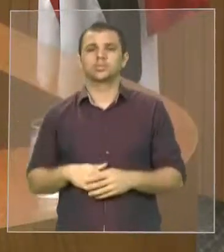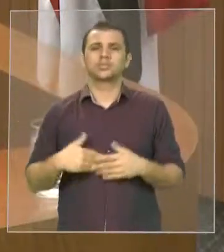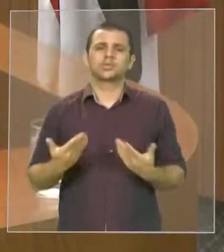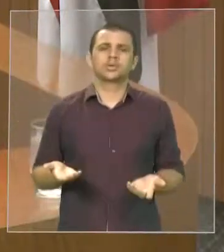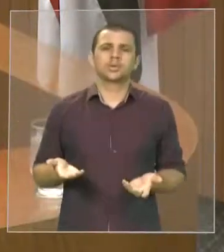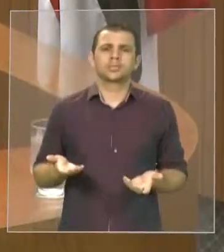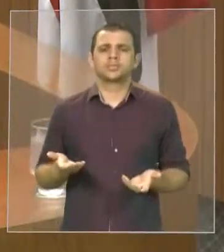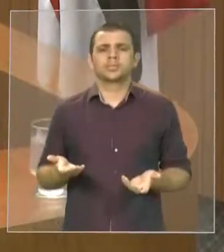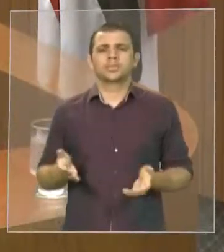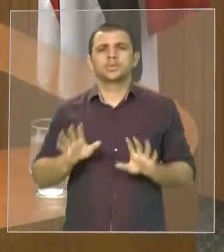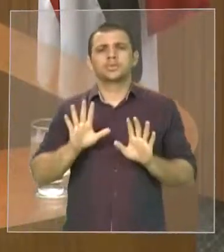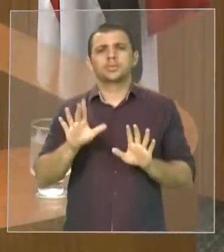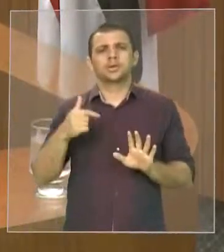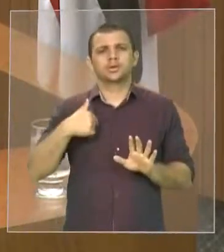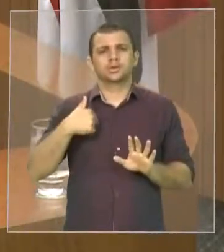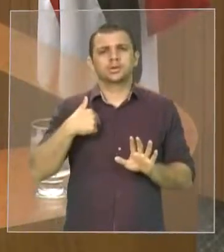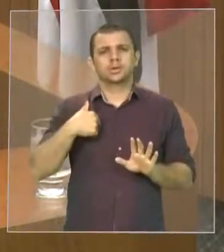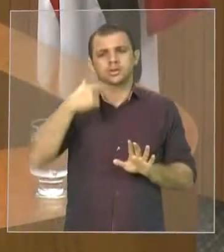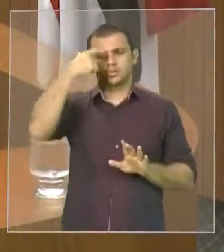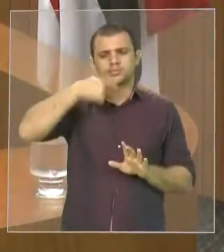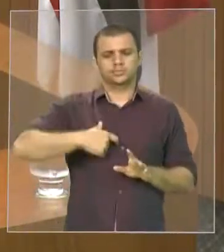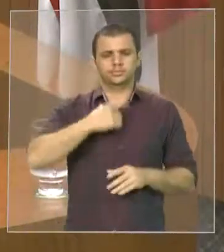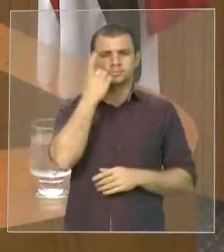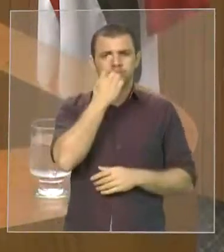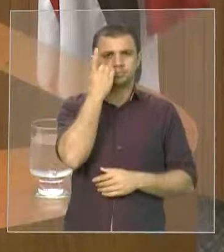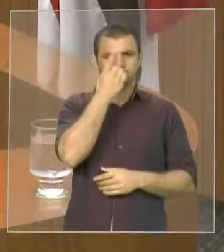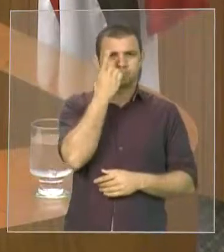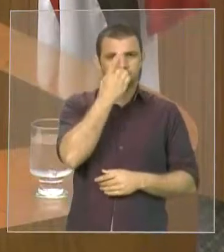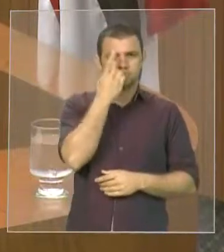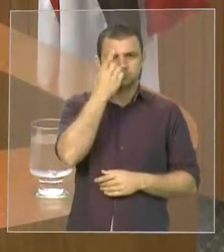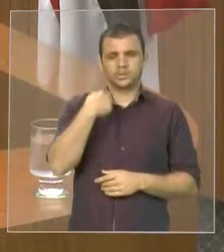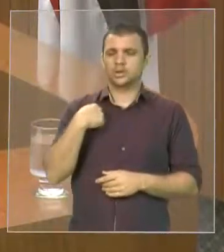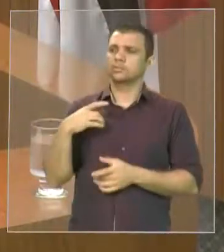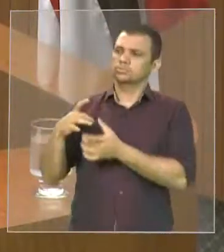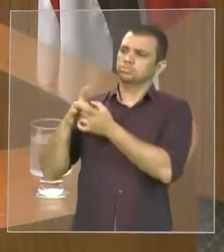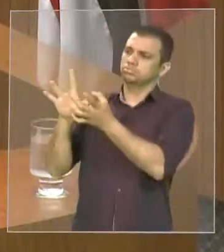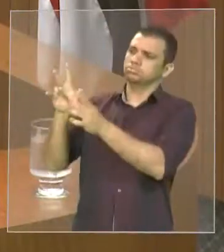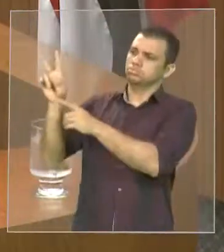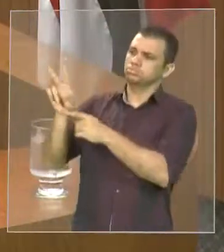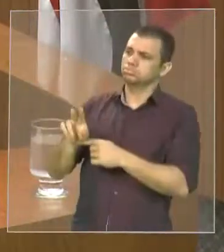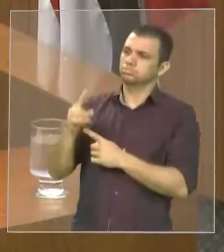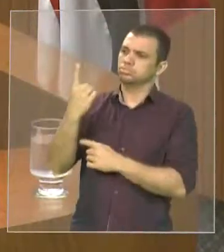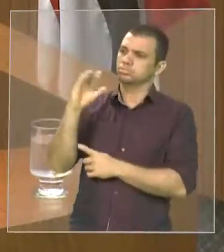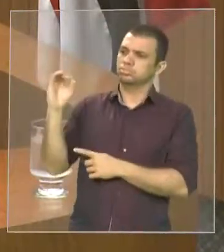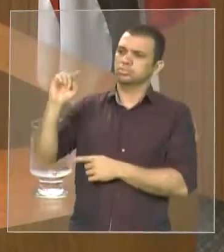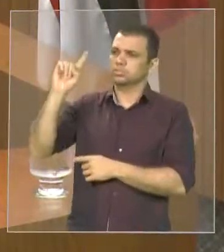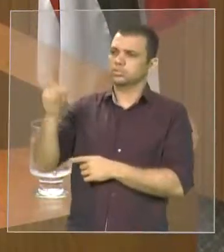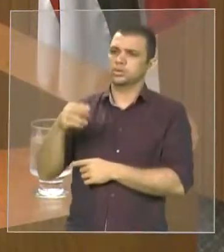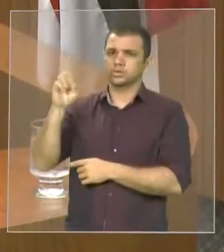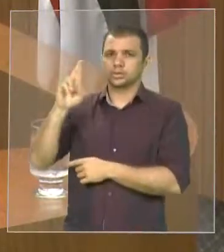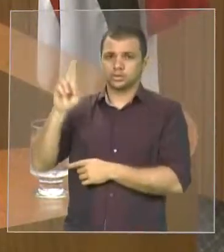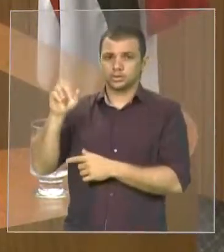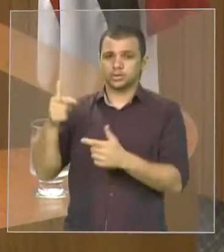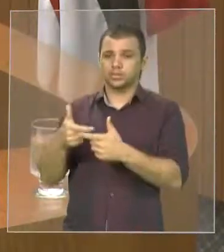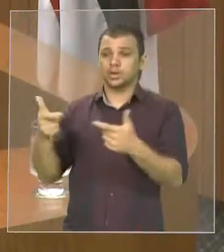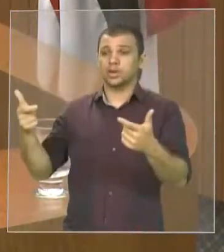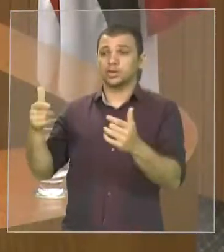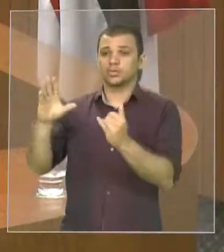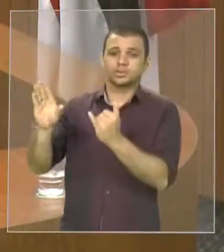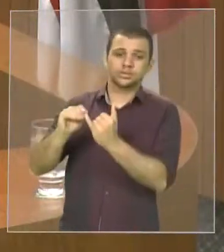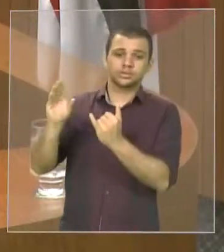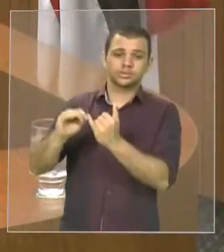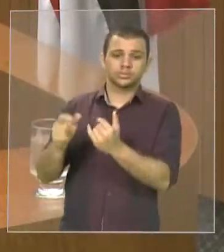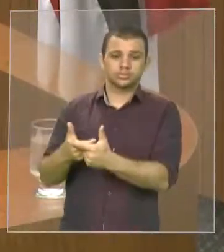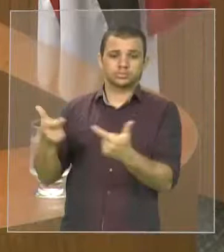como deputado, eu vou aprovar um empréstimo de mais de 100 milhões de reais para aumentar a cobrança de impostos no Maranhão, ainda